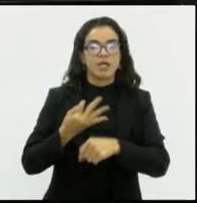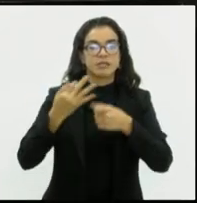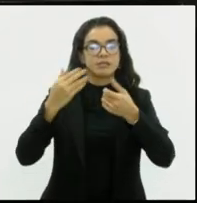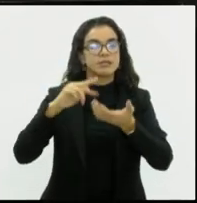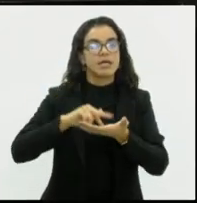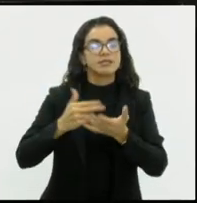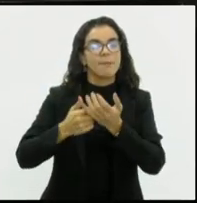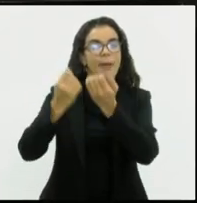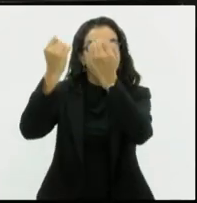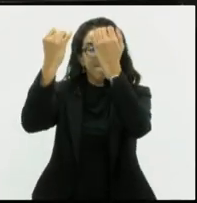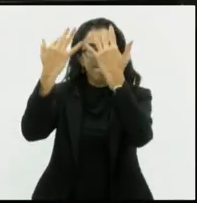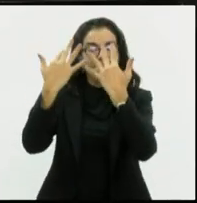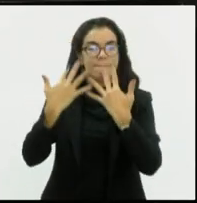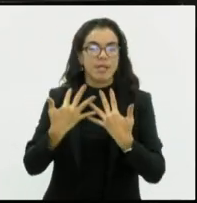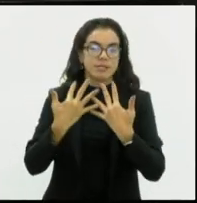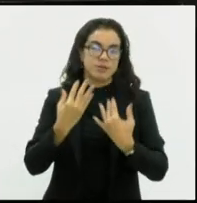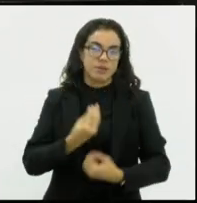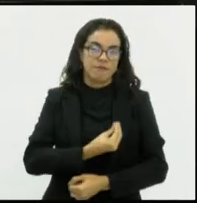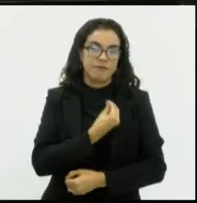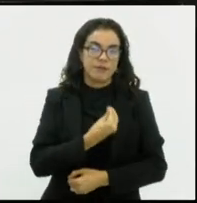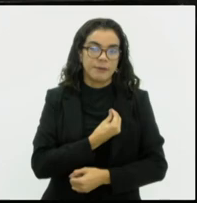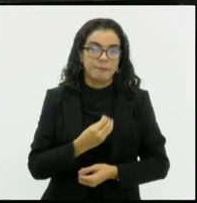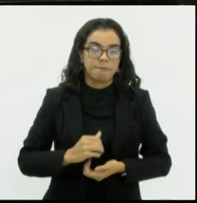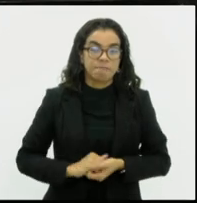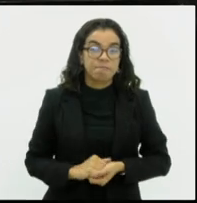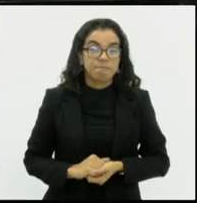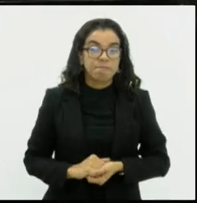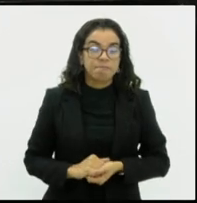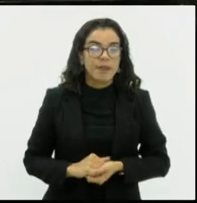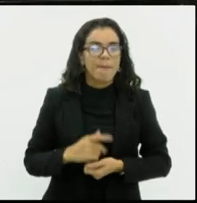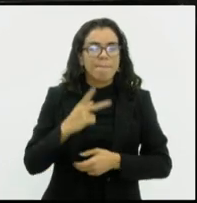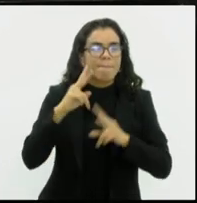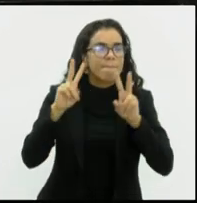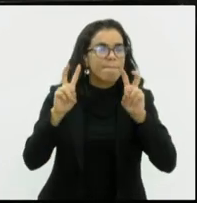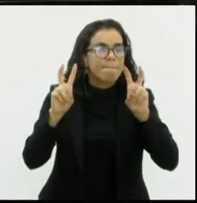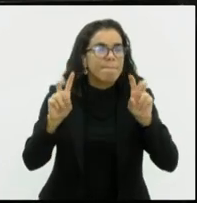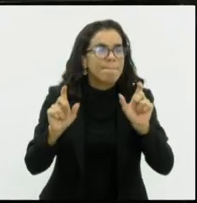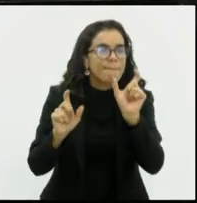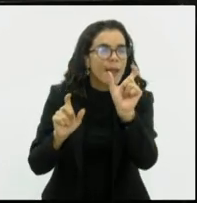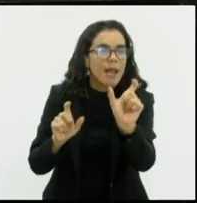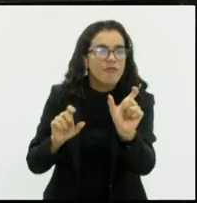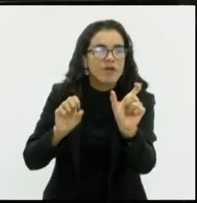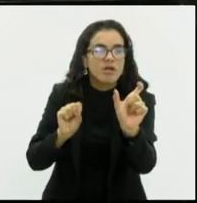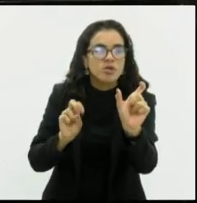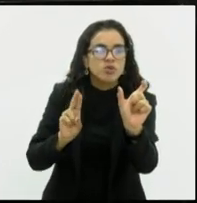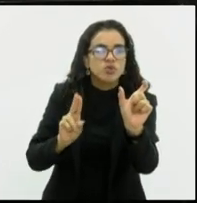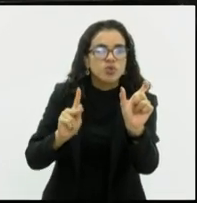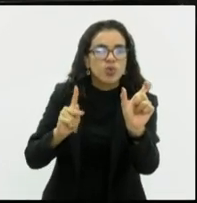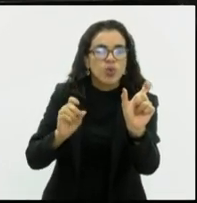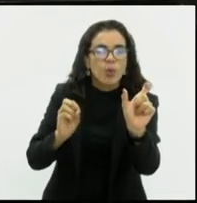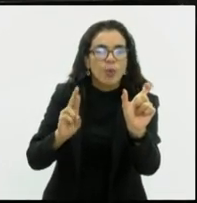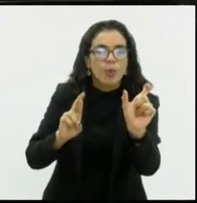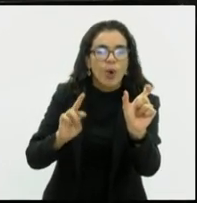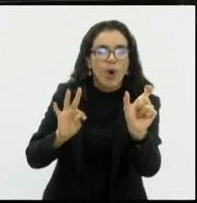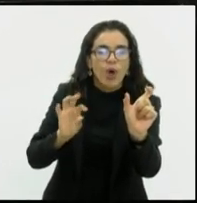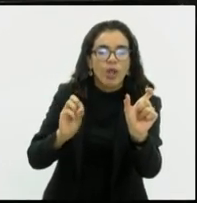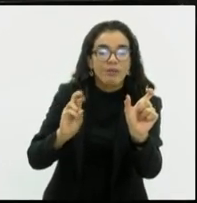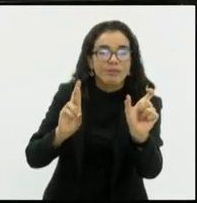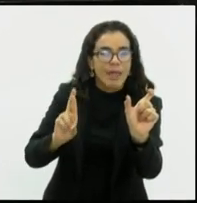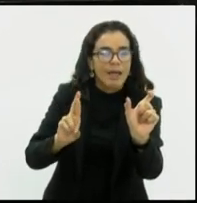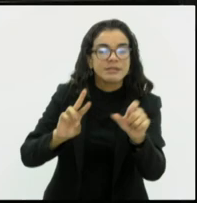vida. Nós sabemos que a palavra suportar envolve muita carga, né?